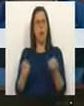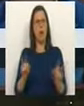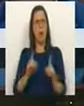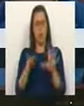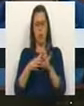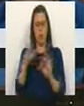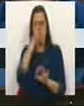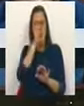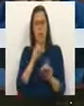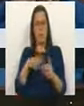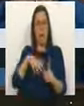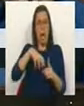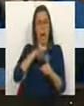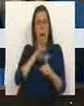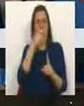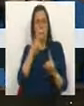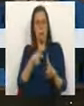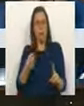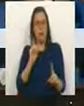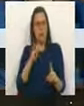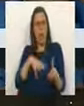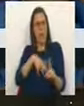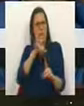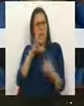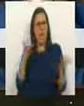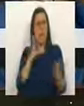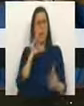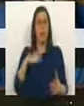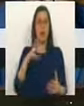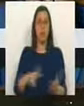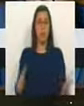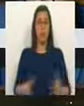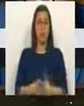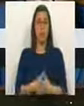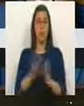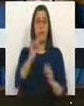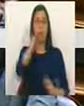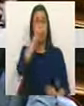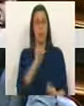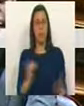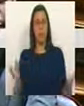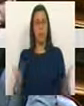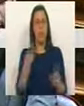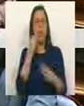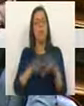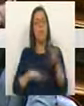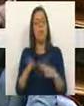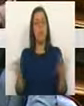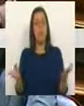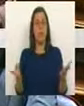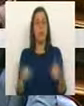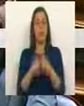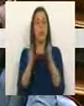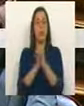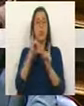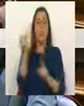com o Primeiro-Ministro, a atacar descabeladamente o Banco de Portugal, o seu Governador, como fazem, aliás, com